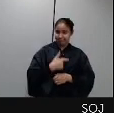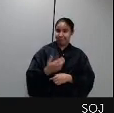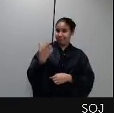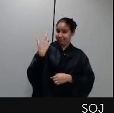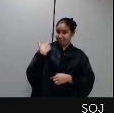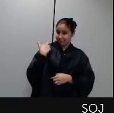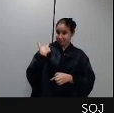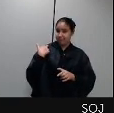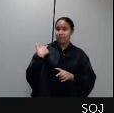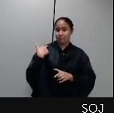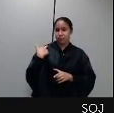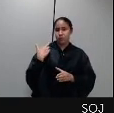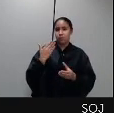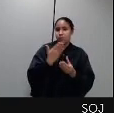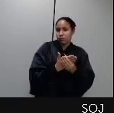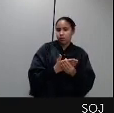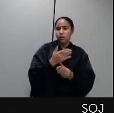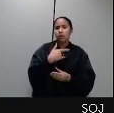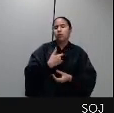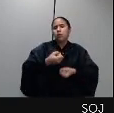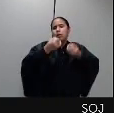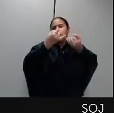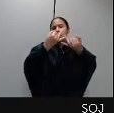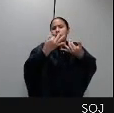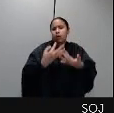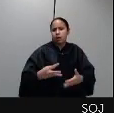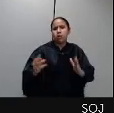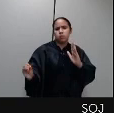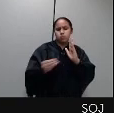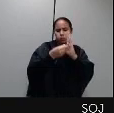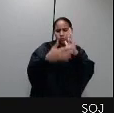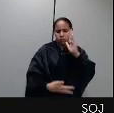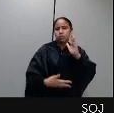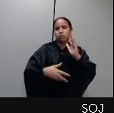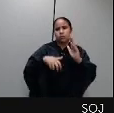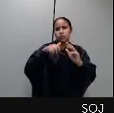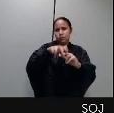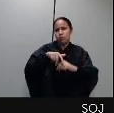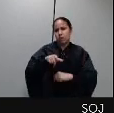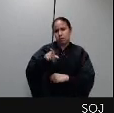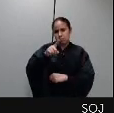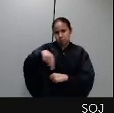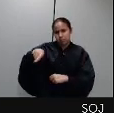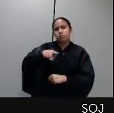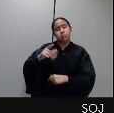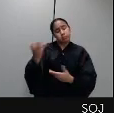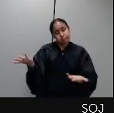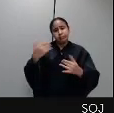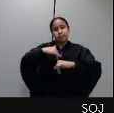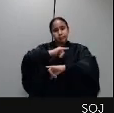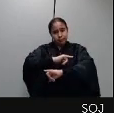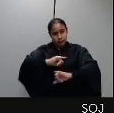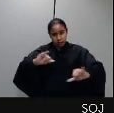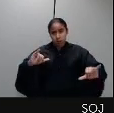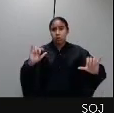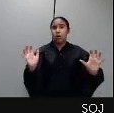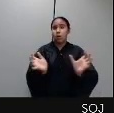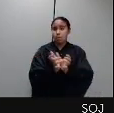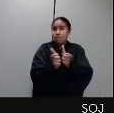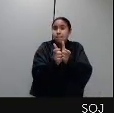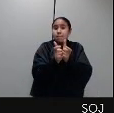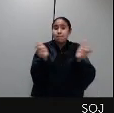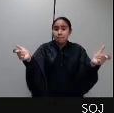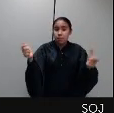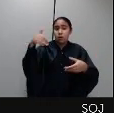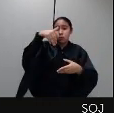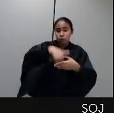apresentados pela divergência de maneira que então eu proclame a turma por maioria negou provimento